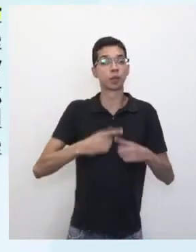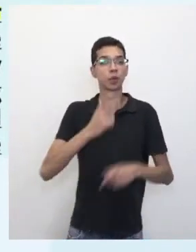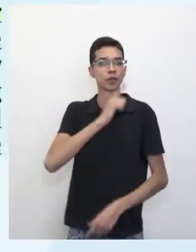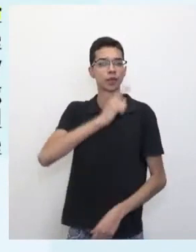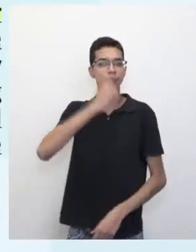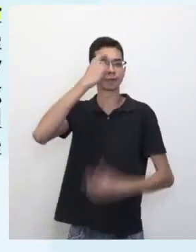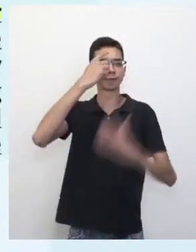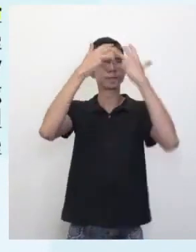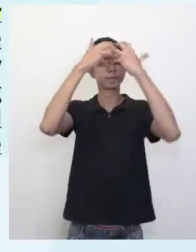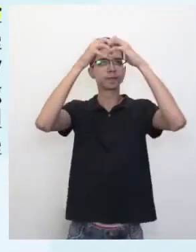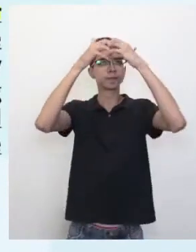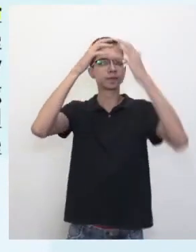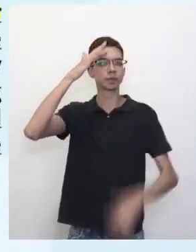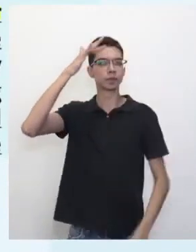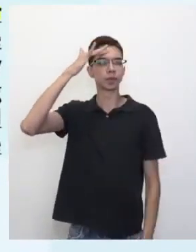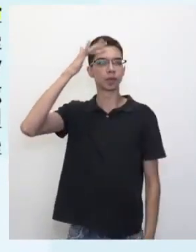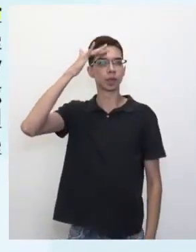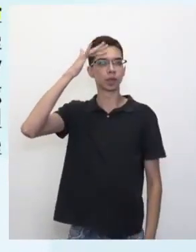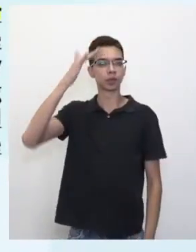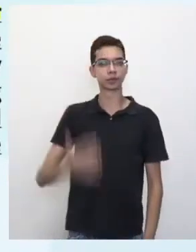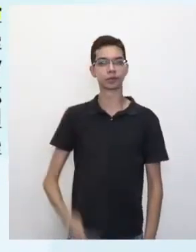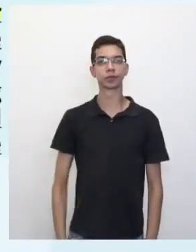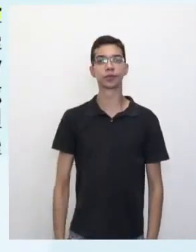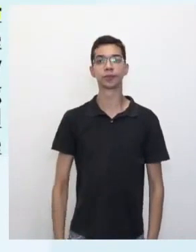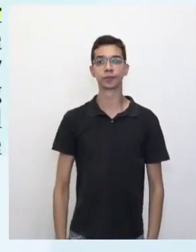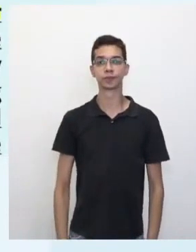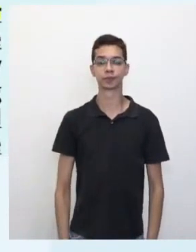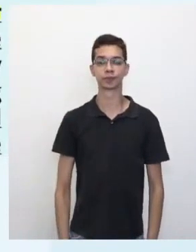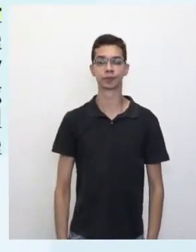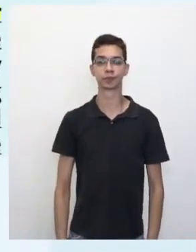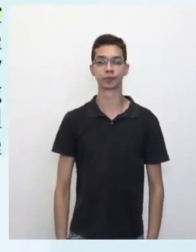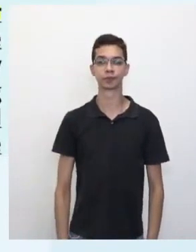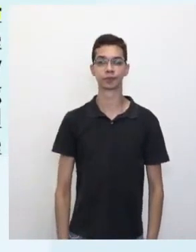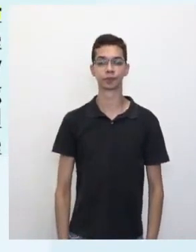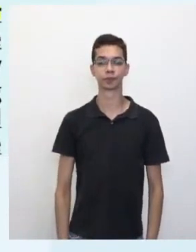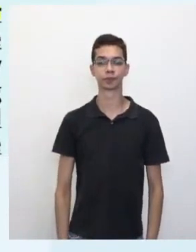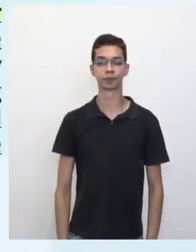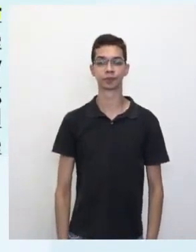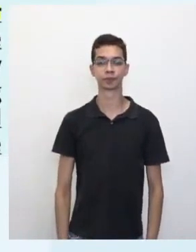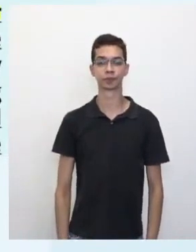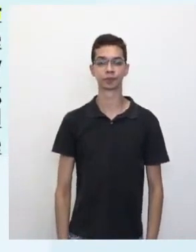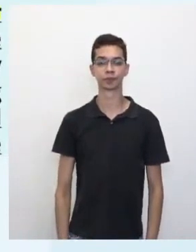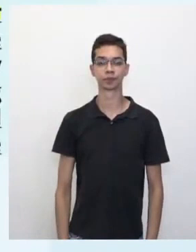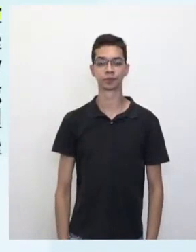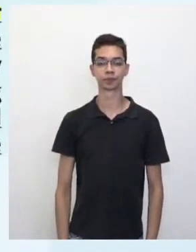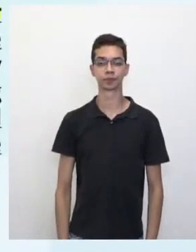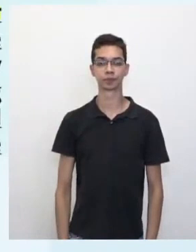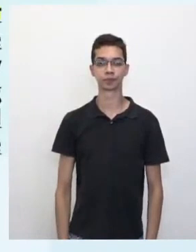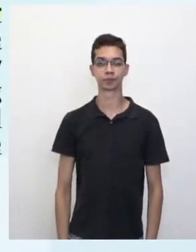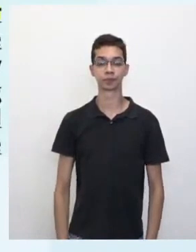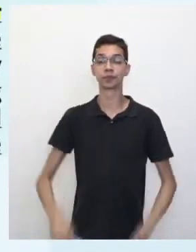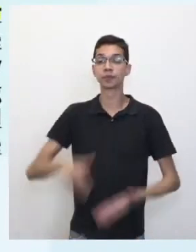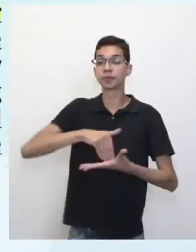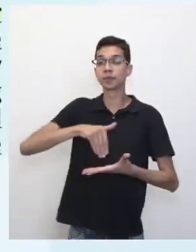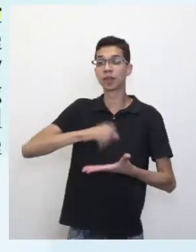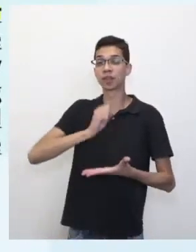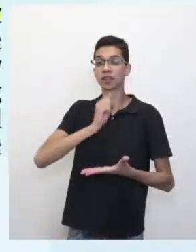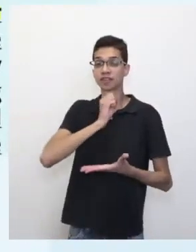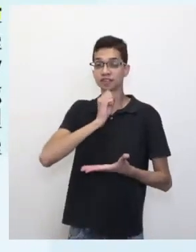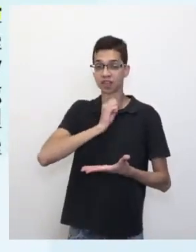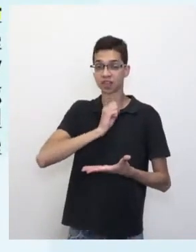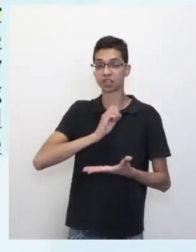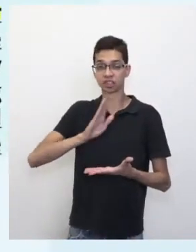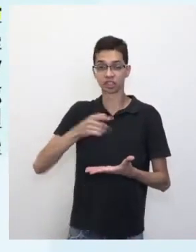Either in his moldy old office or his dusty chambers. Seja em seu velho escritório mofado ou seja